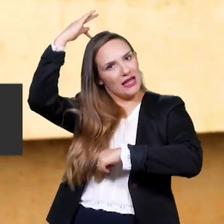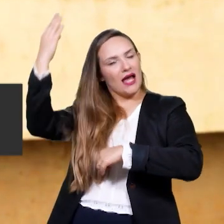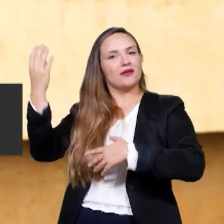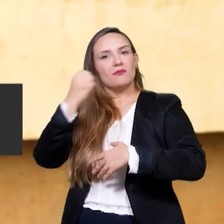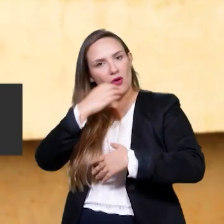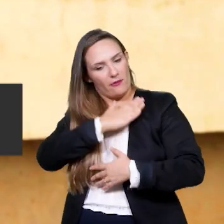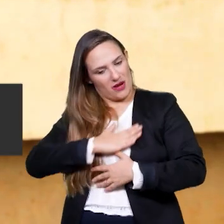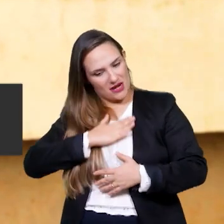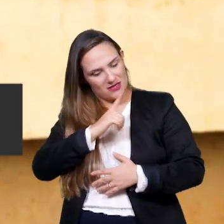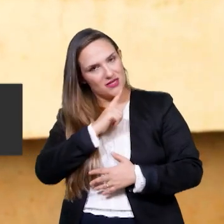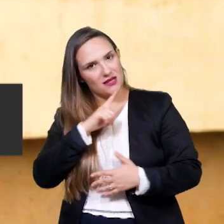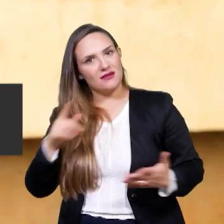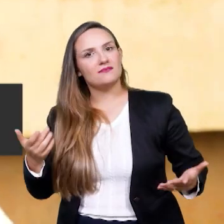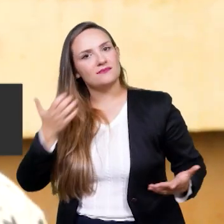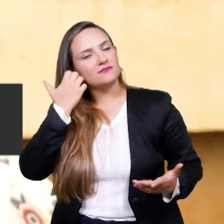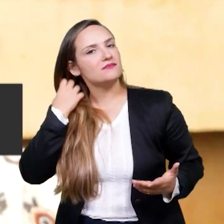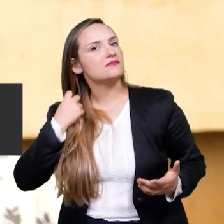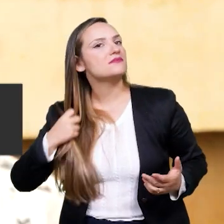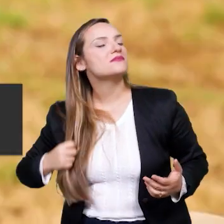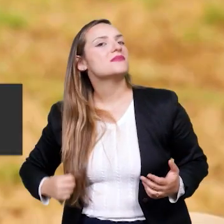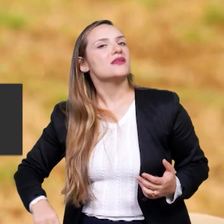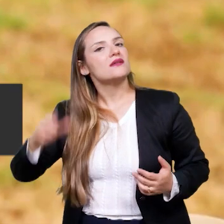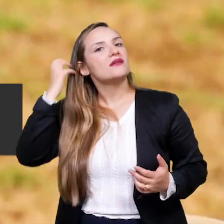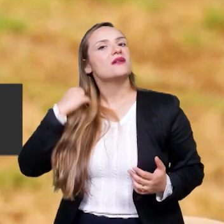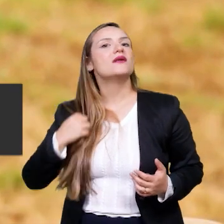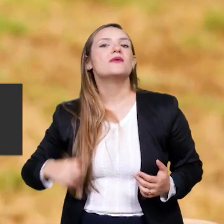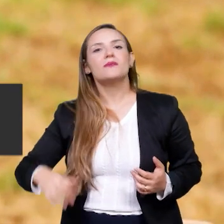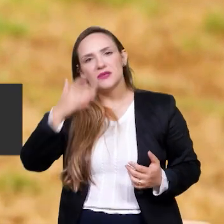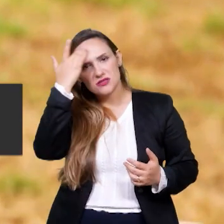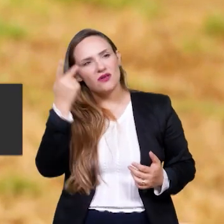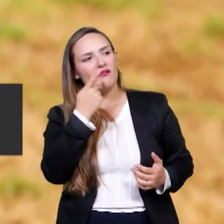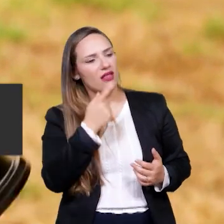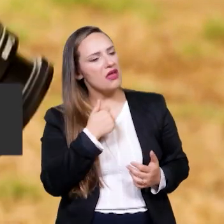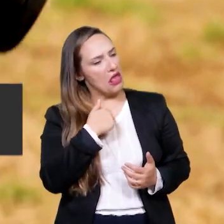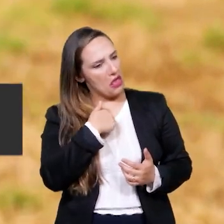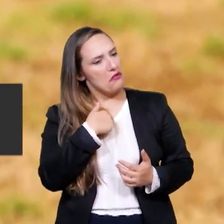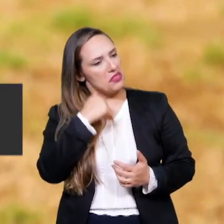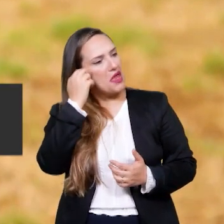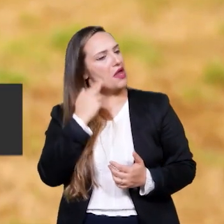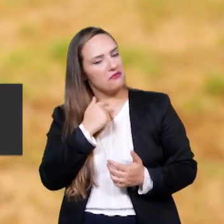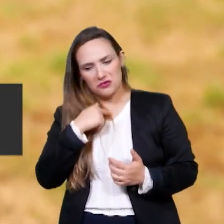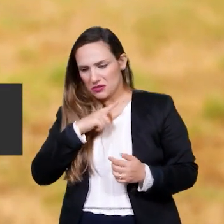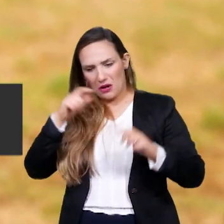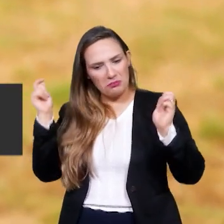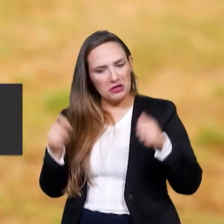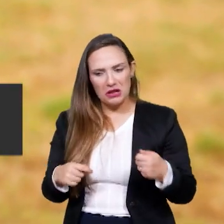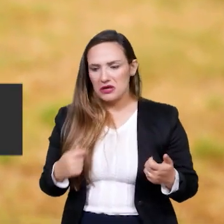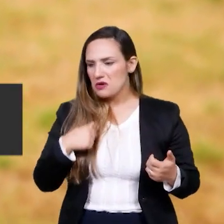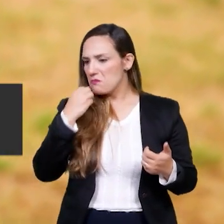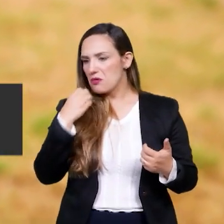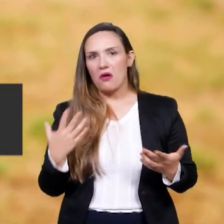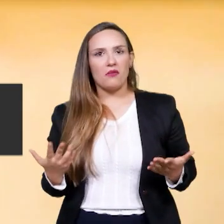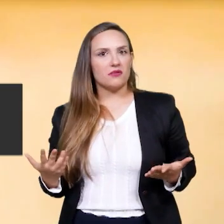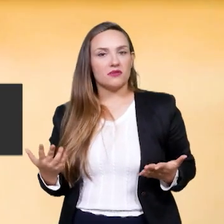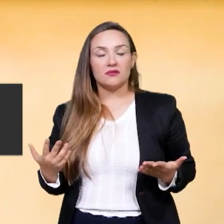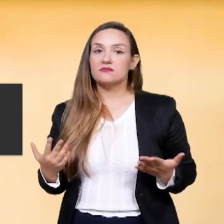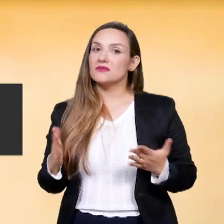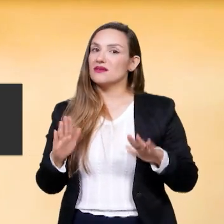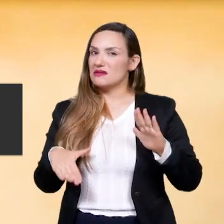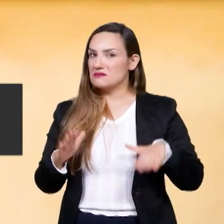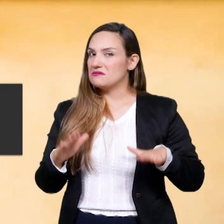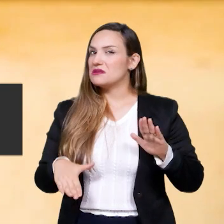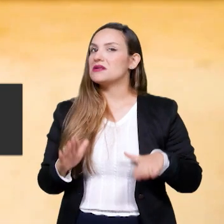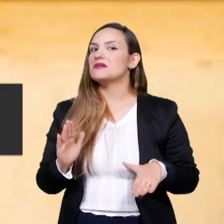Isso tem que despertar, né? As pessoas têm que entender e falar, puxa vida, que barato, que legal que eu sou assim. Sabe, porque tem toda... Eu acho,